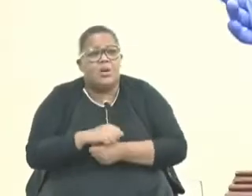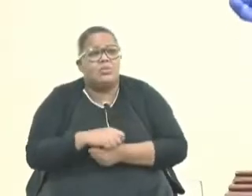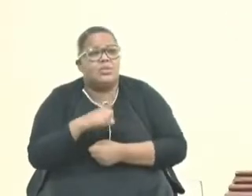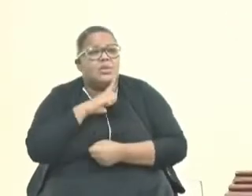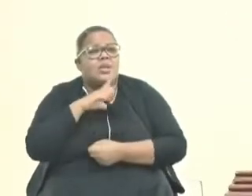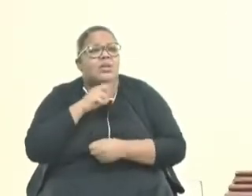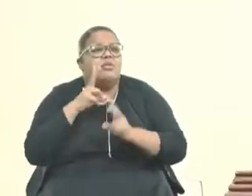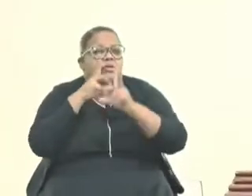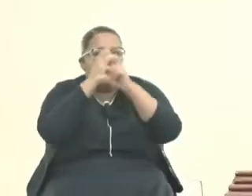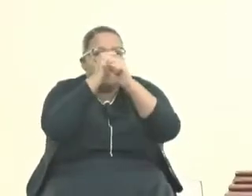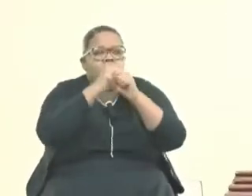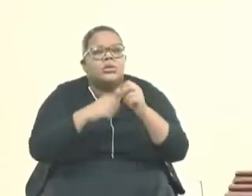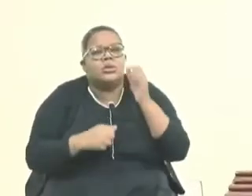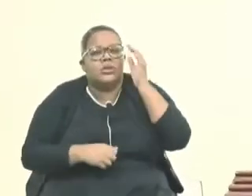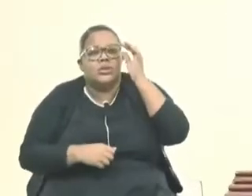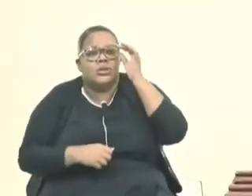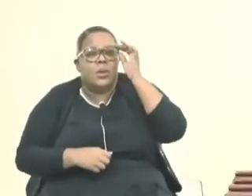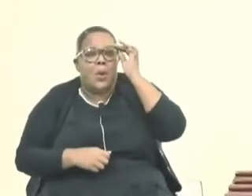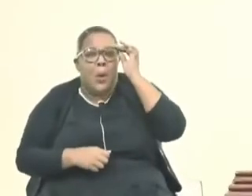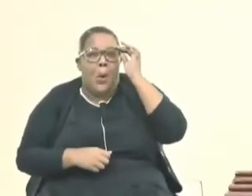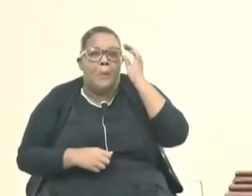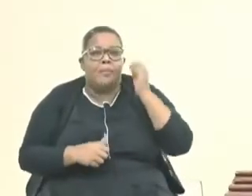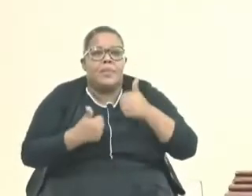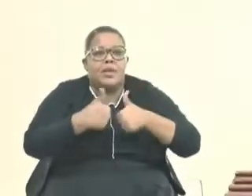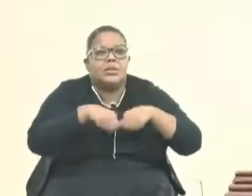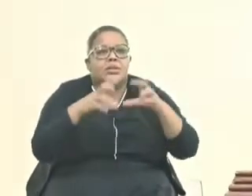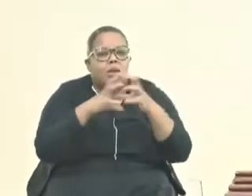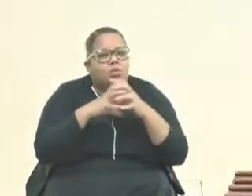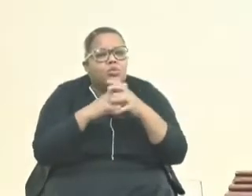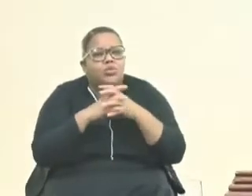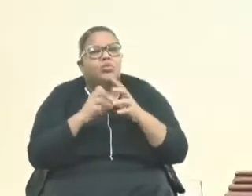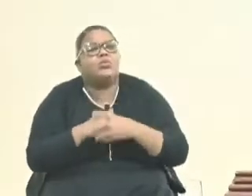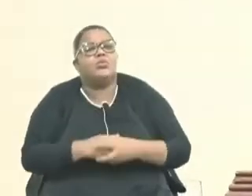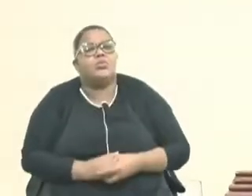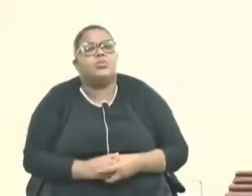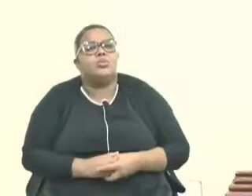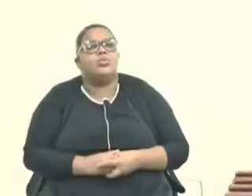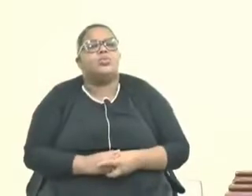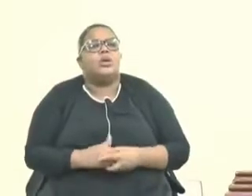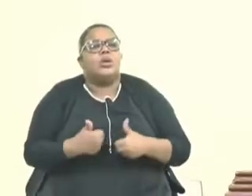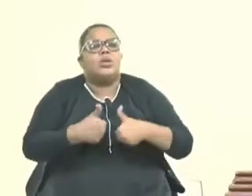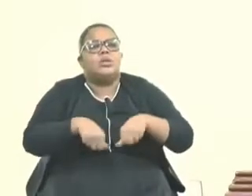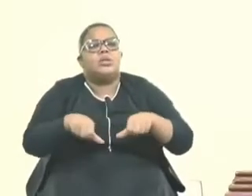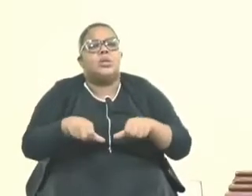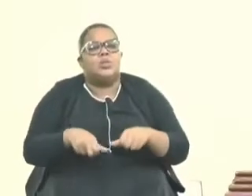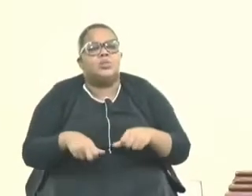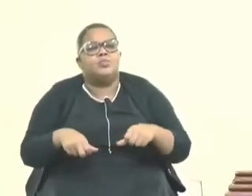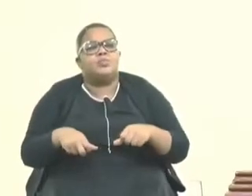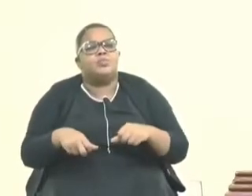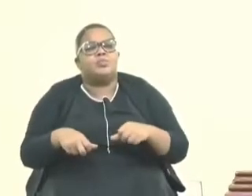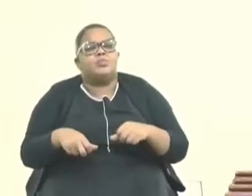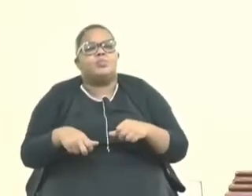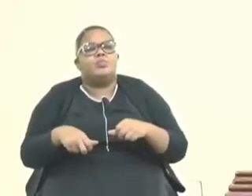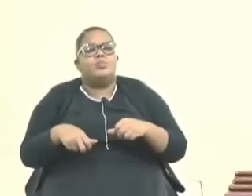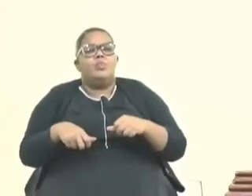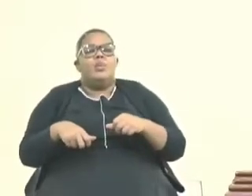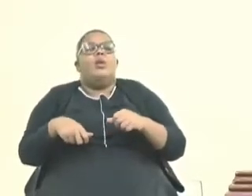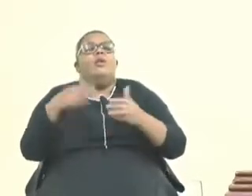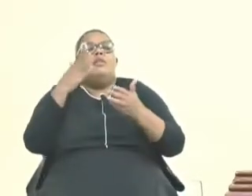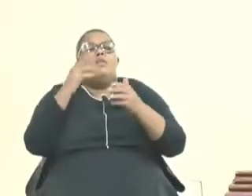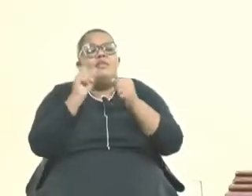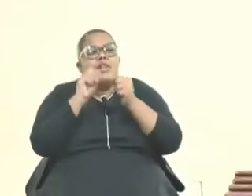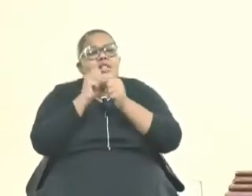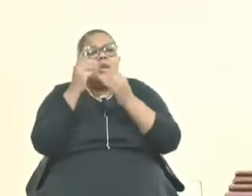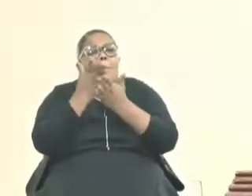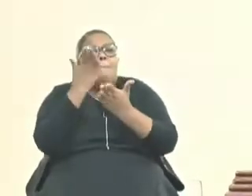parábola do joio e do trigo estão dentro da igreja estão no pulso da igreja Estou no conjunto